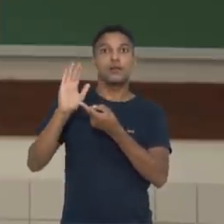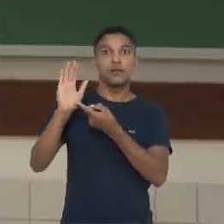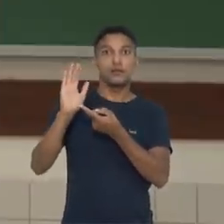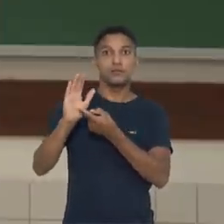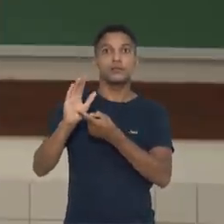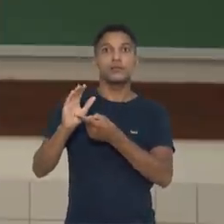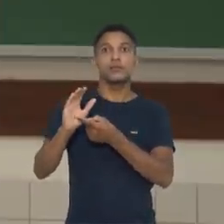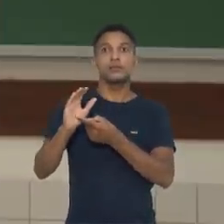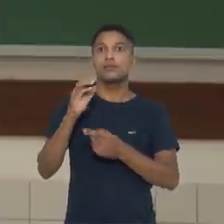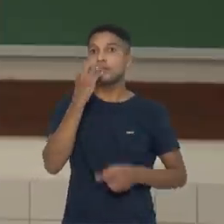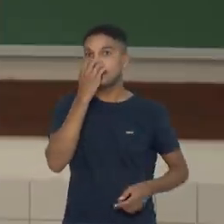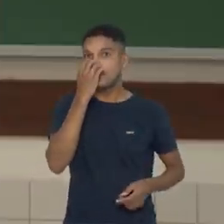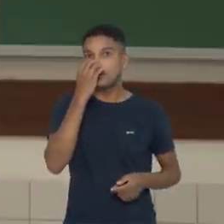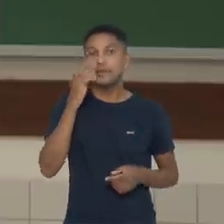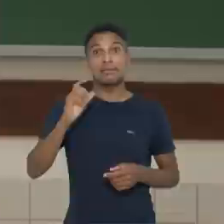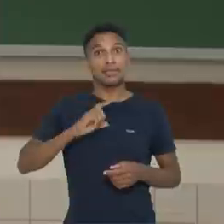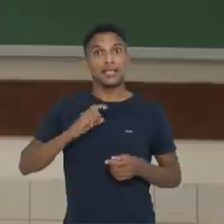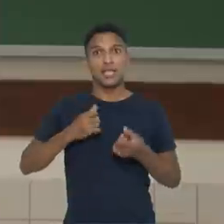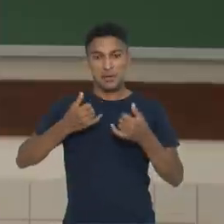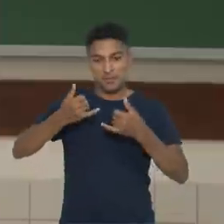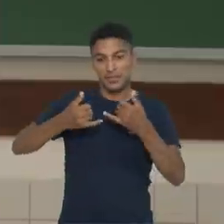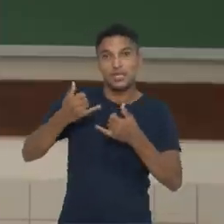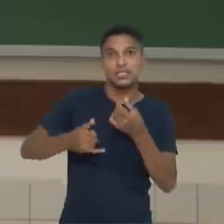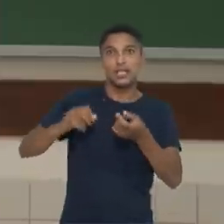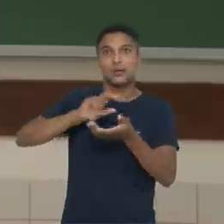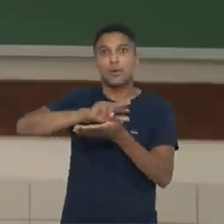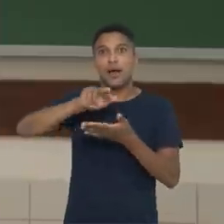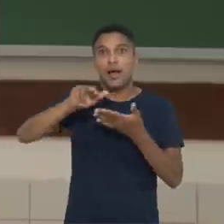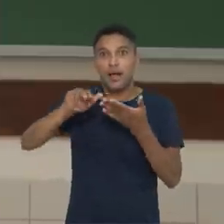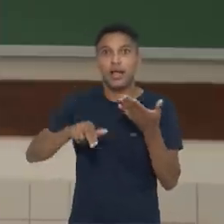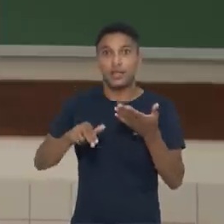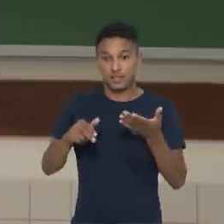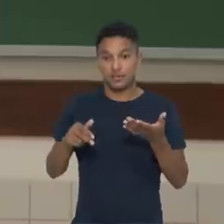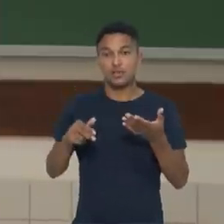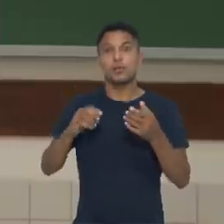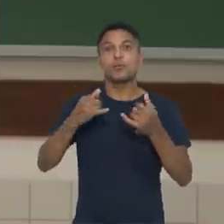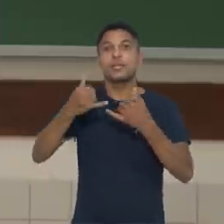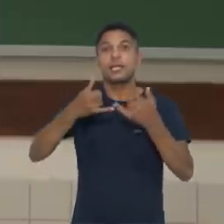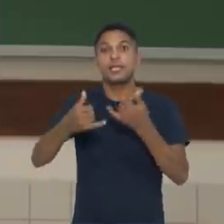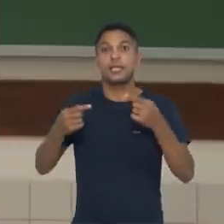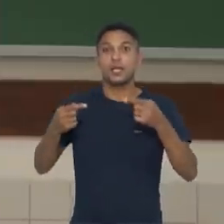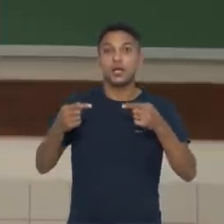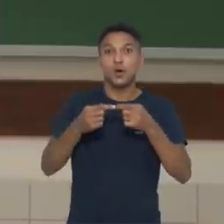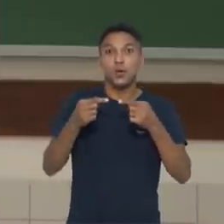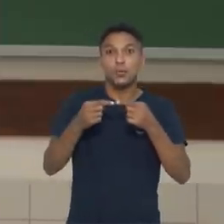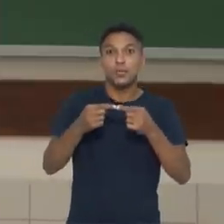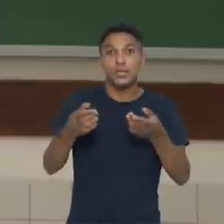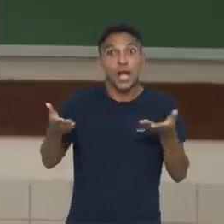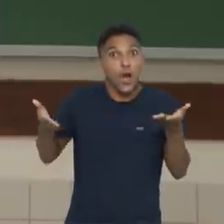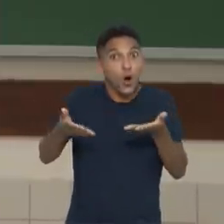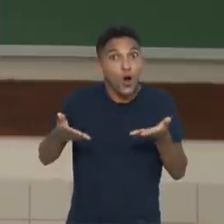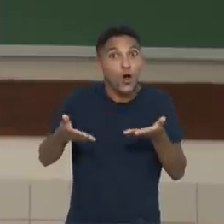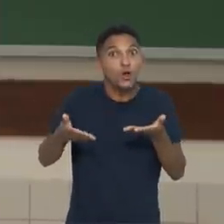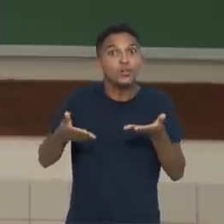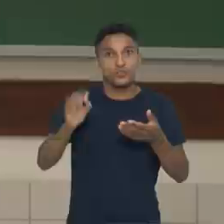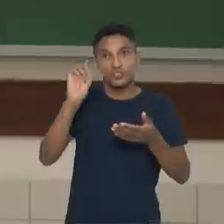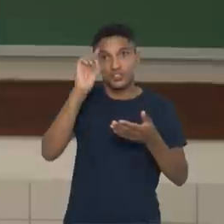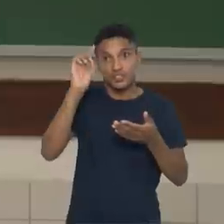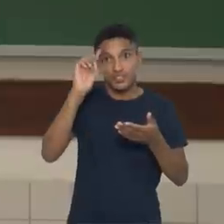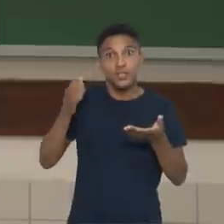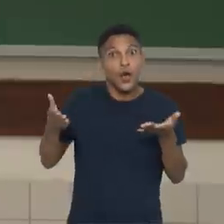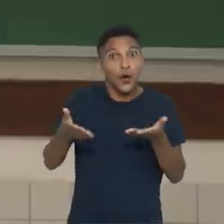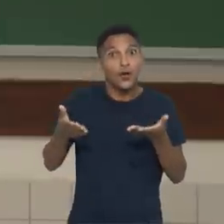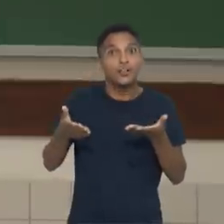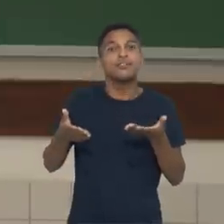várias brincadeiras, né? No nosso cotidiano, né? Então, a artista gosta muito de retratar coisas do nosso dia a